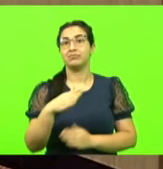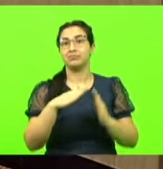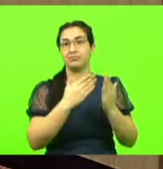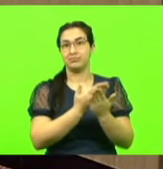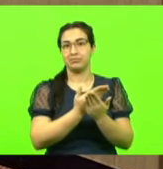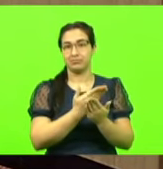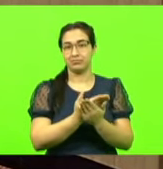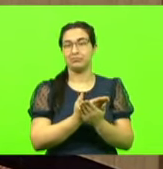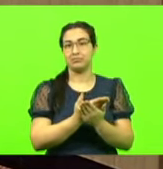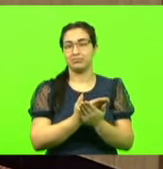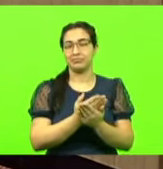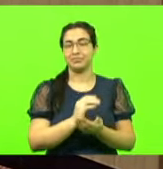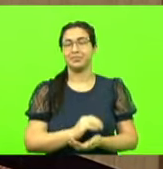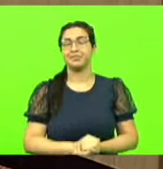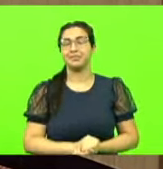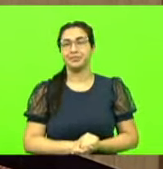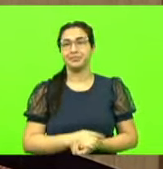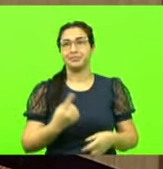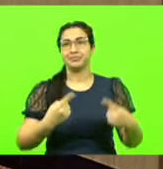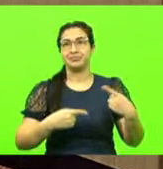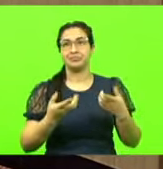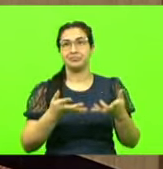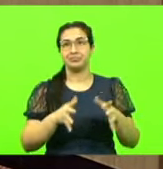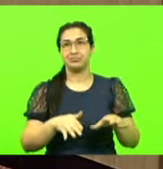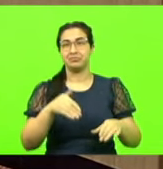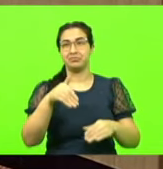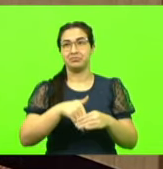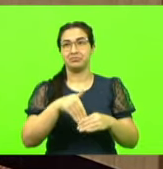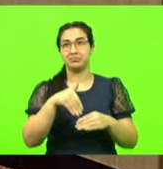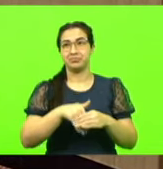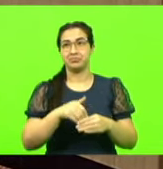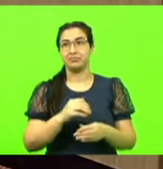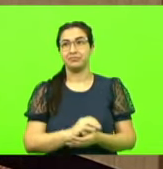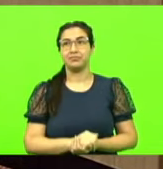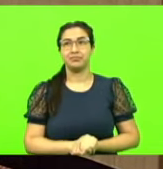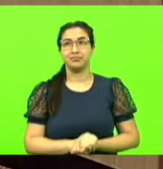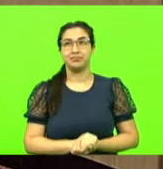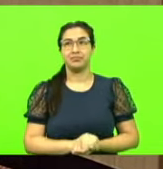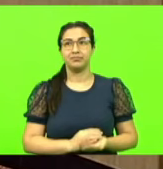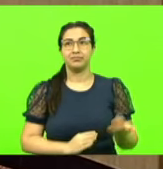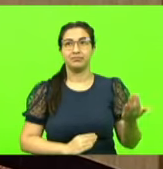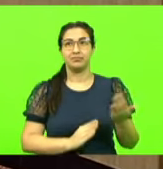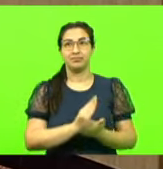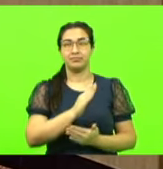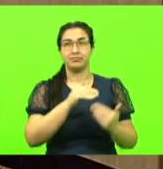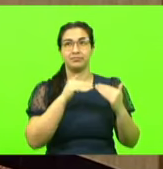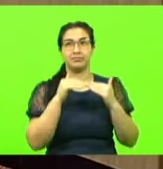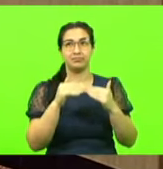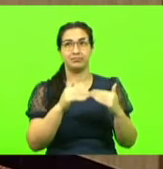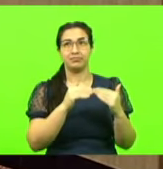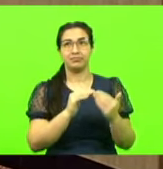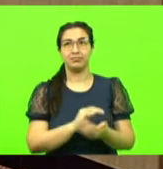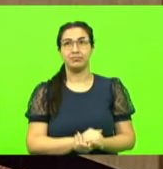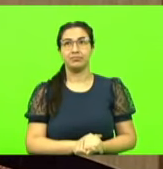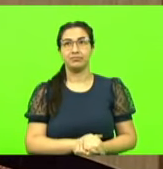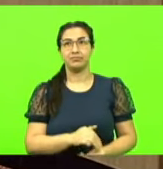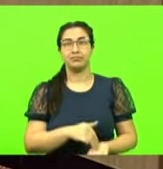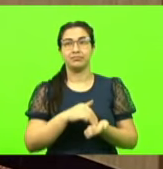discussão. Não havendo quem queira discutir, em votação. Deputados que aprovam, permaneçam como se encontram. Aprovado por unanimidade.